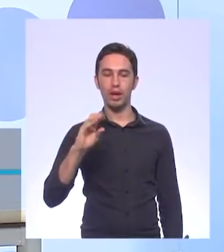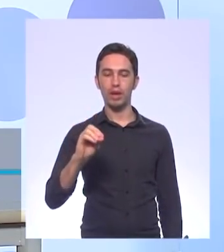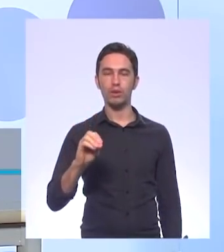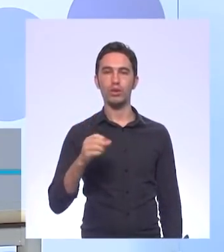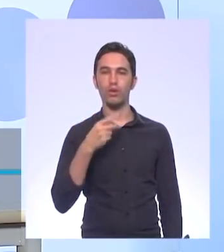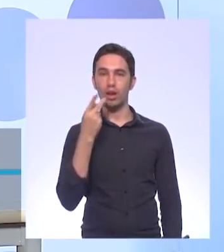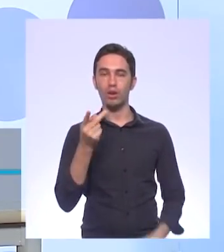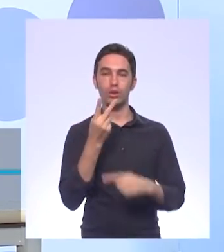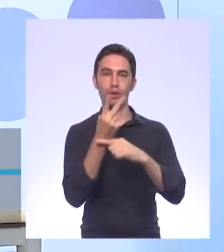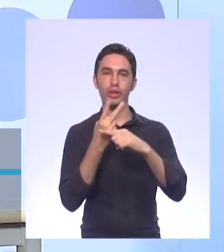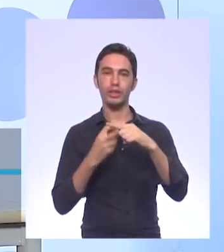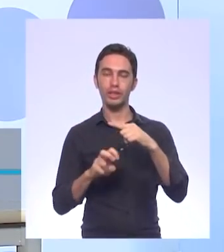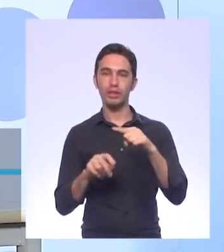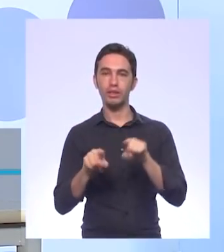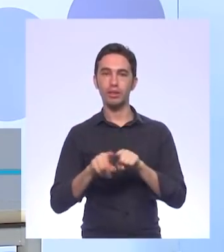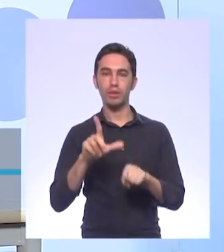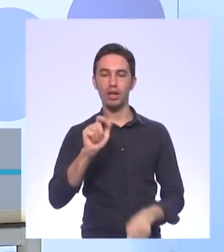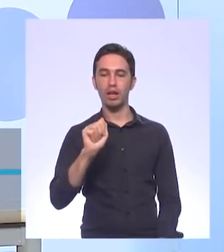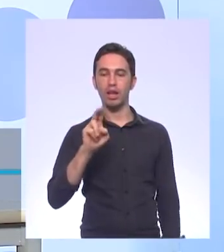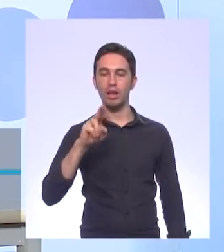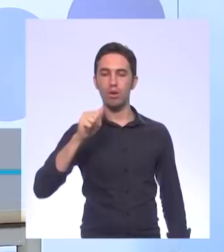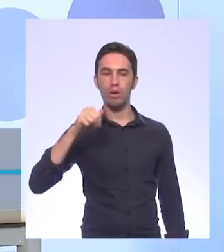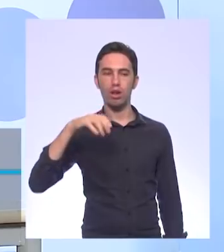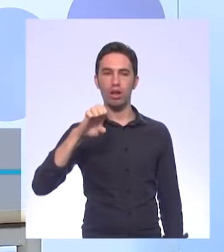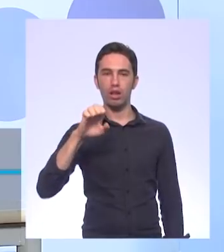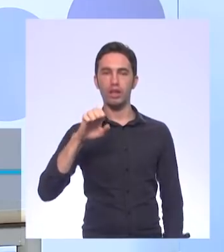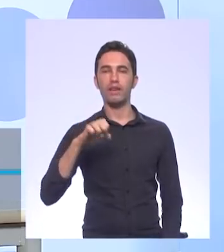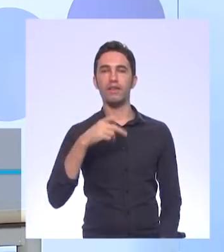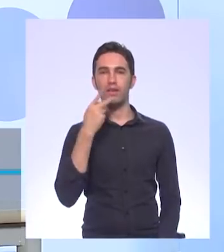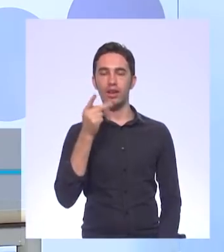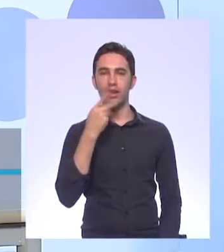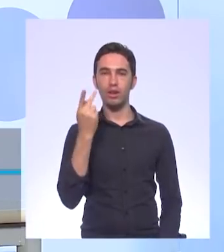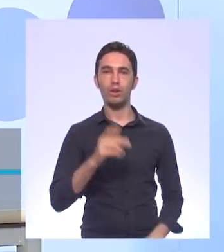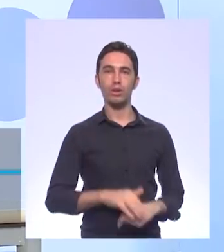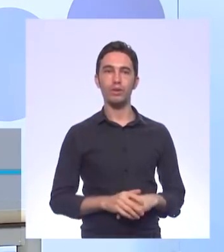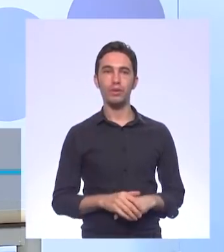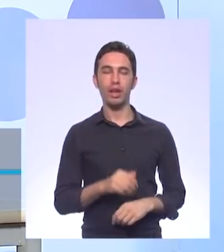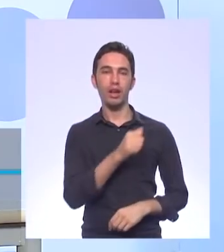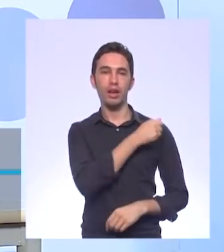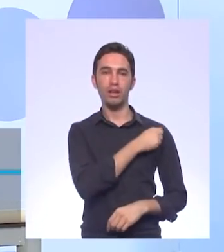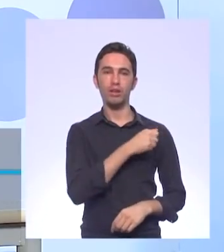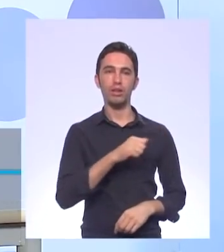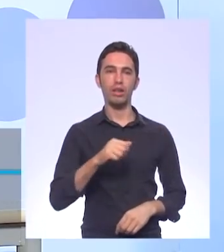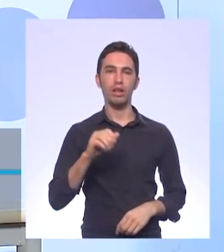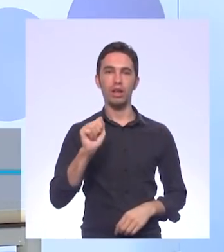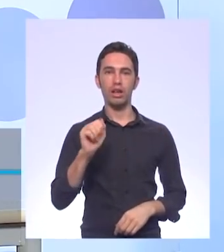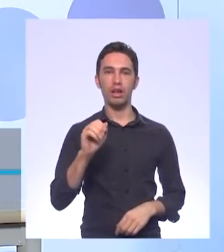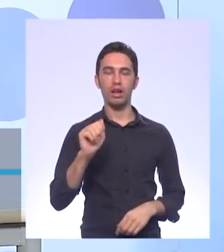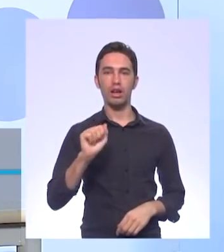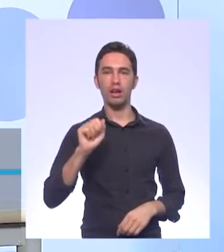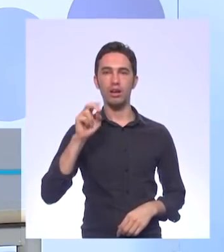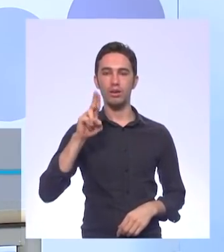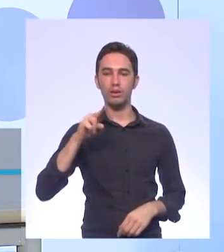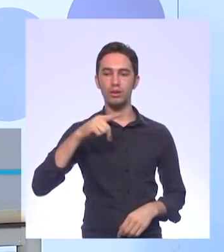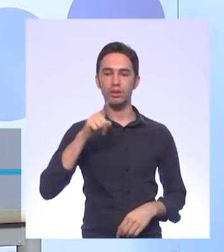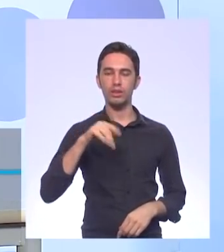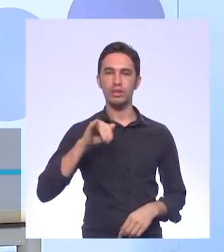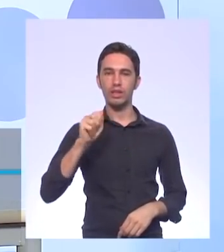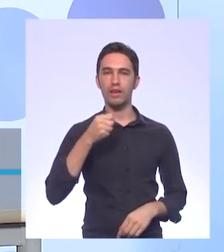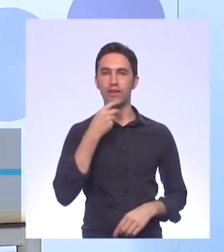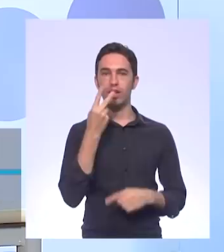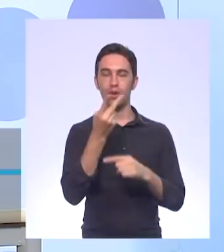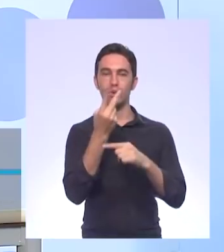quintos a Lauane professora Lauane mandando a resposta da Alzira Valle Rolemberg